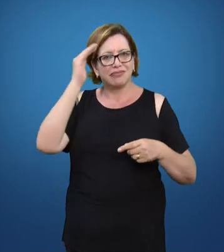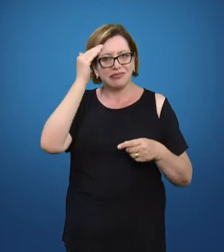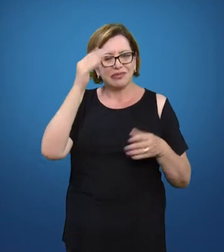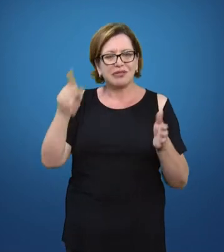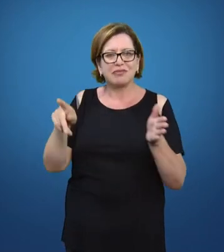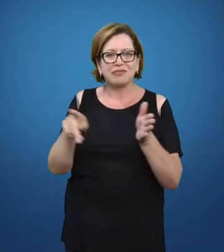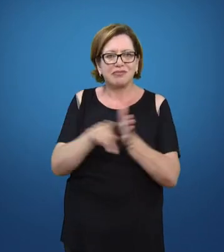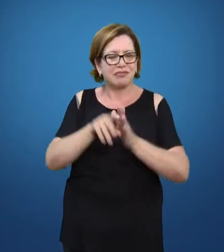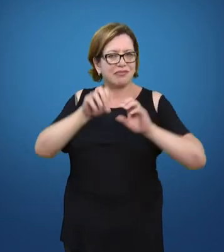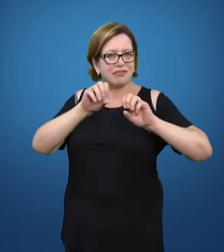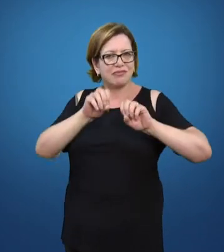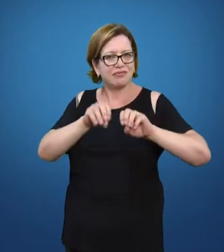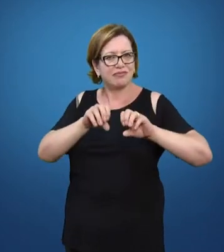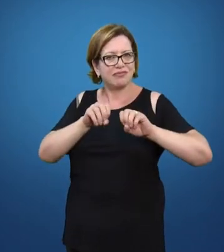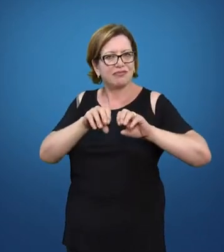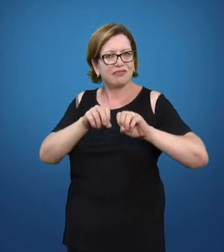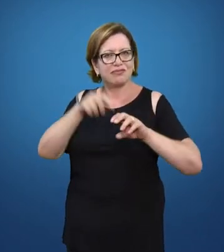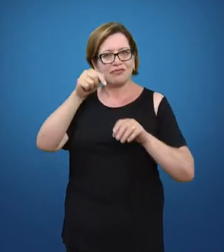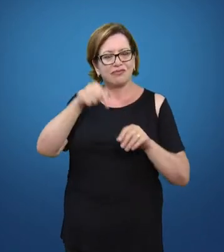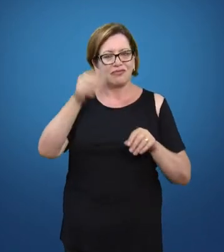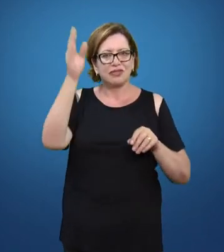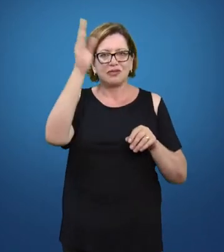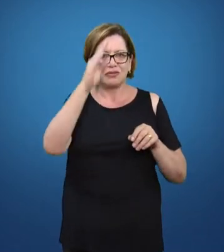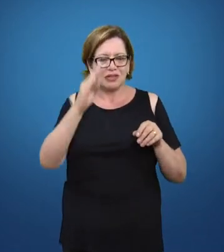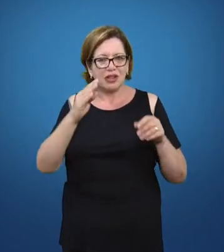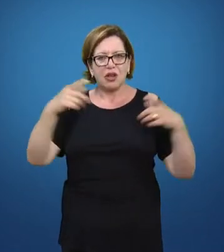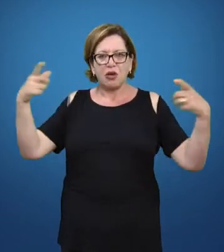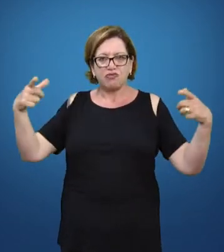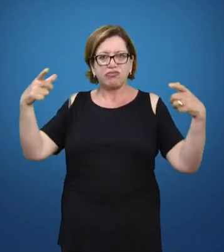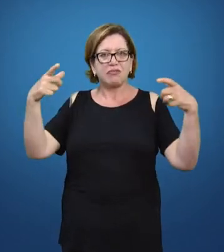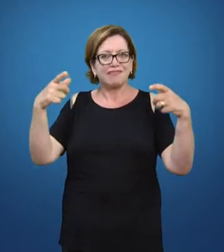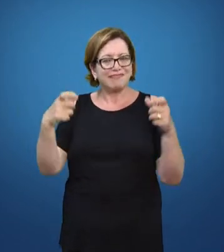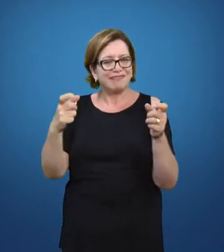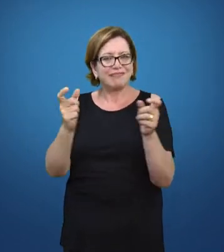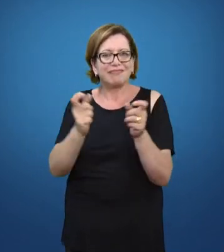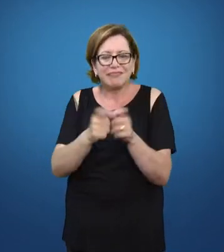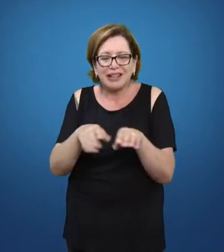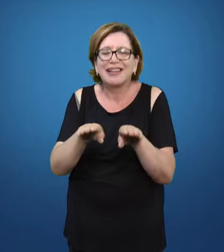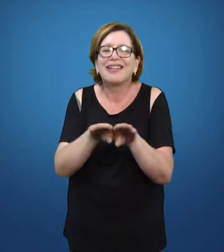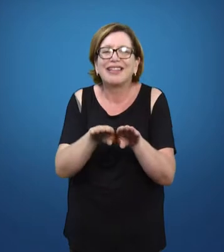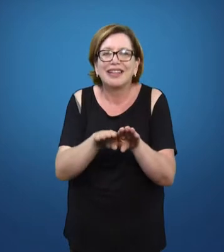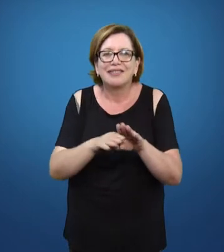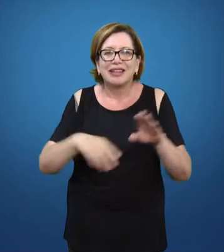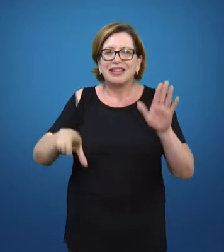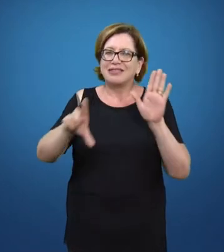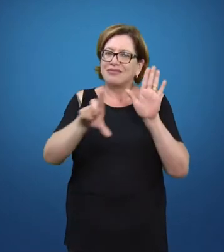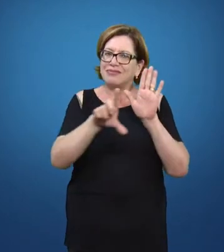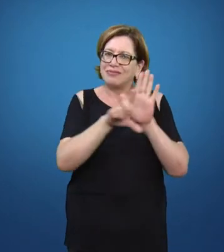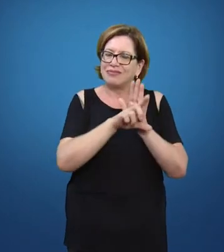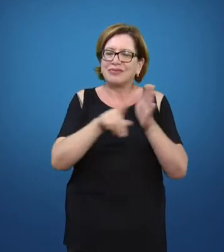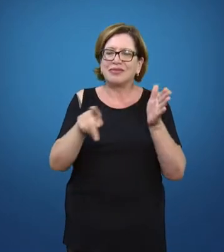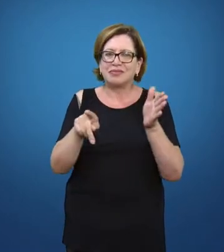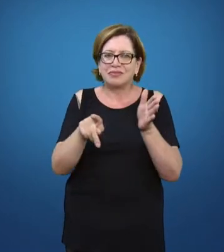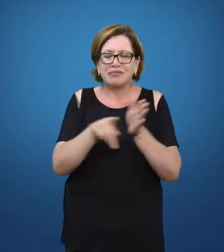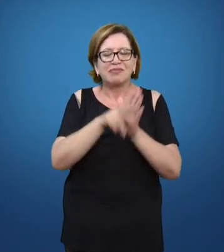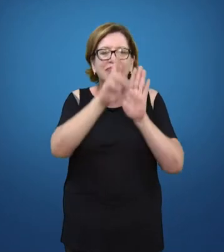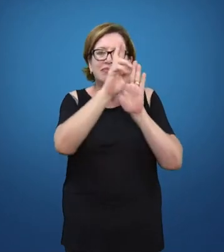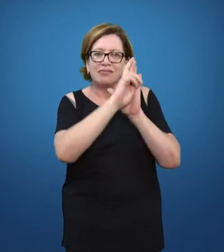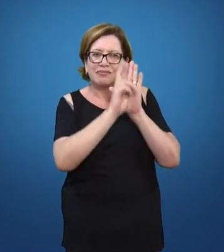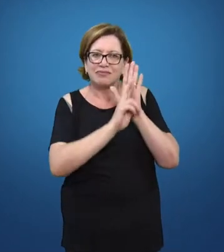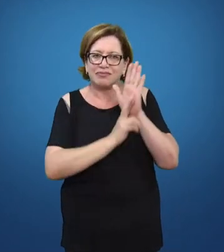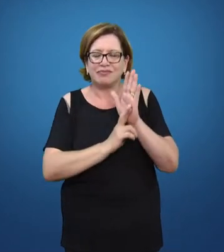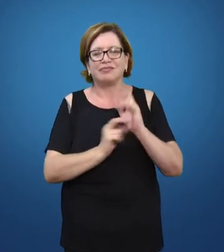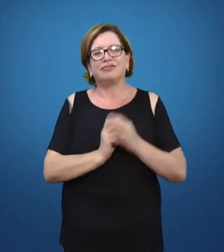educação no seu sentido mato no seu sentido amplo bem como a legislação que a regulamenta